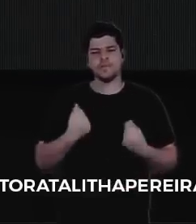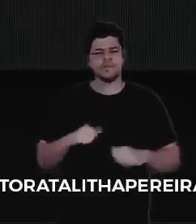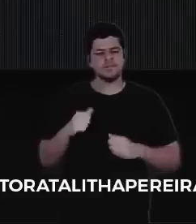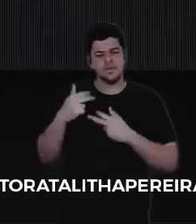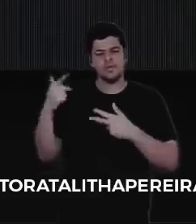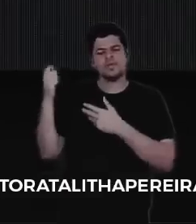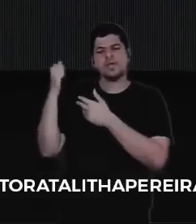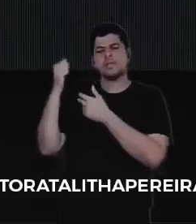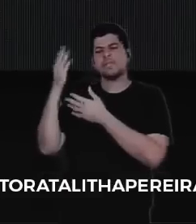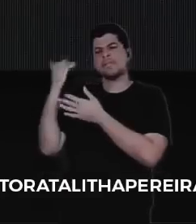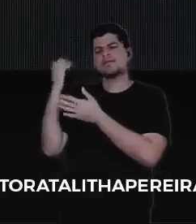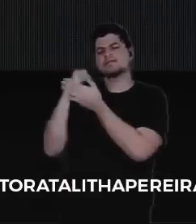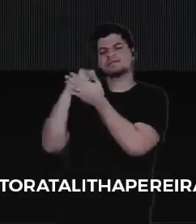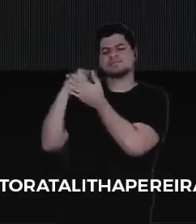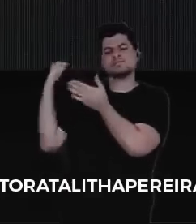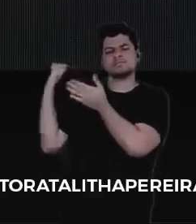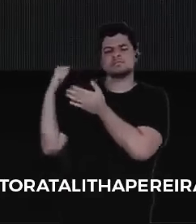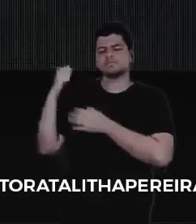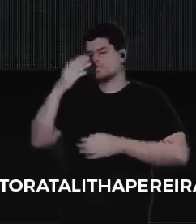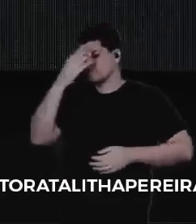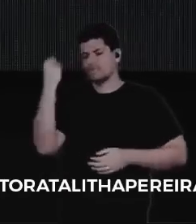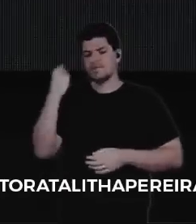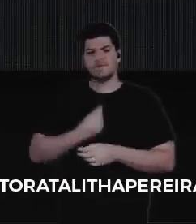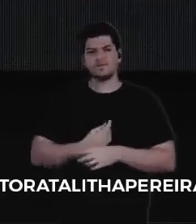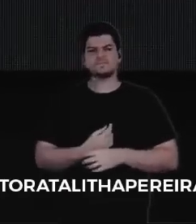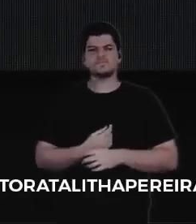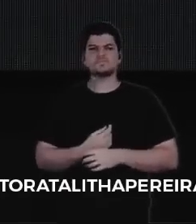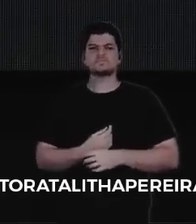trás. Esquecer. Deixa para trás.